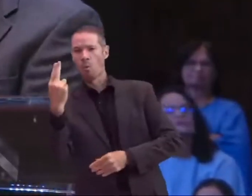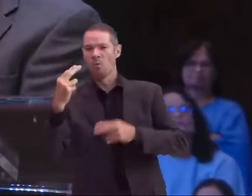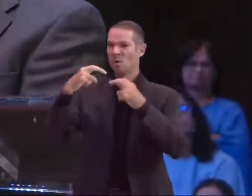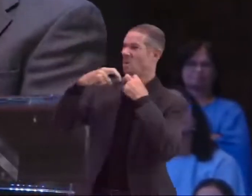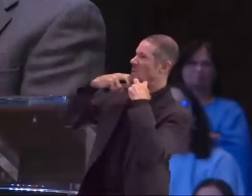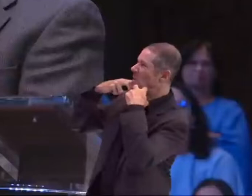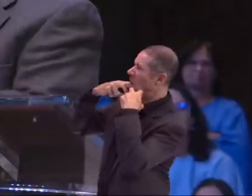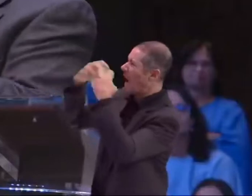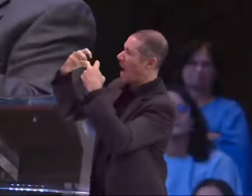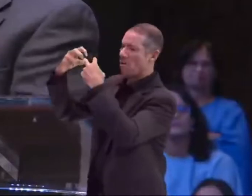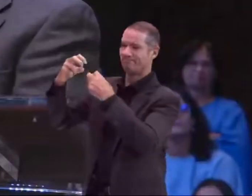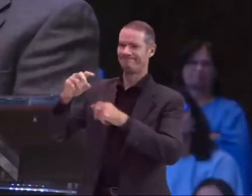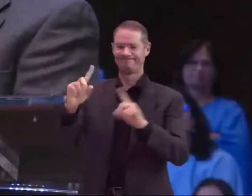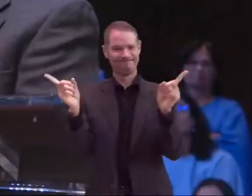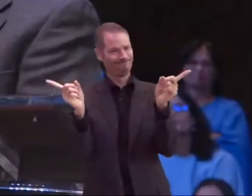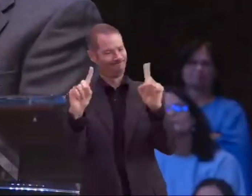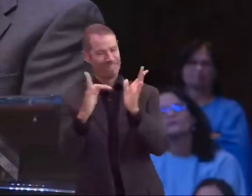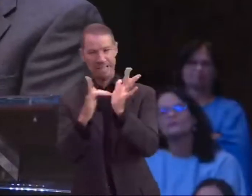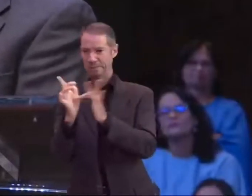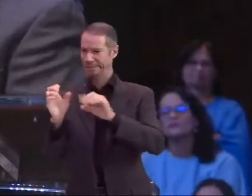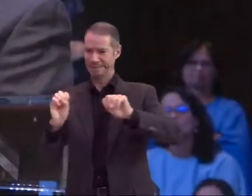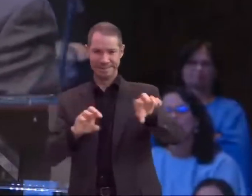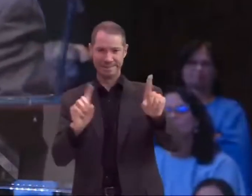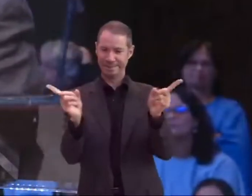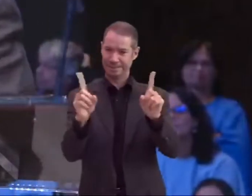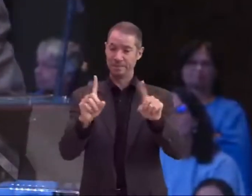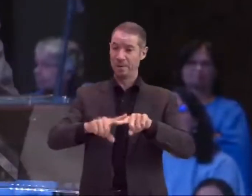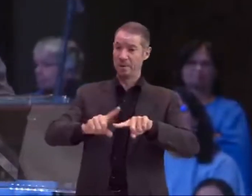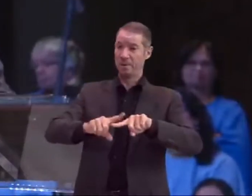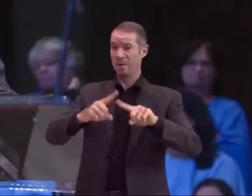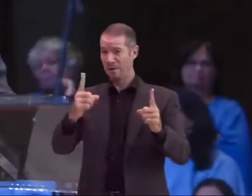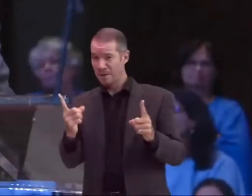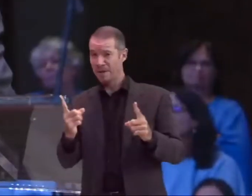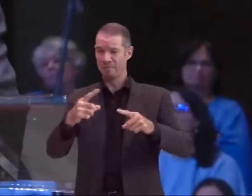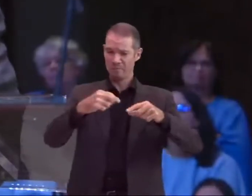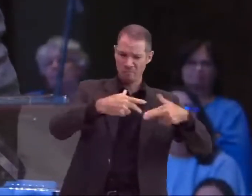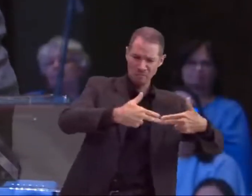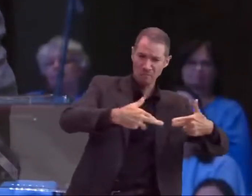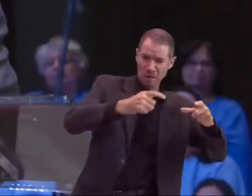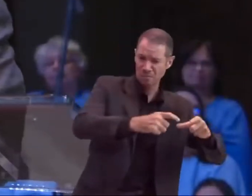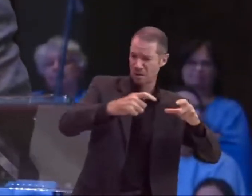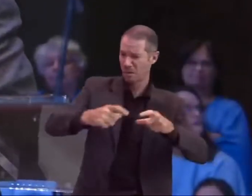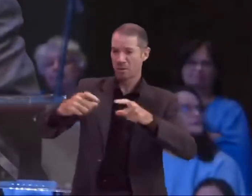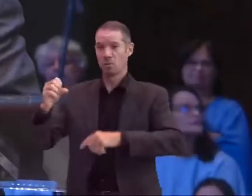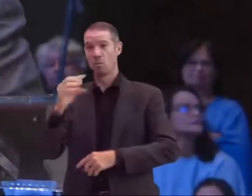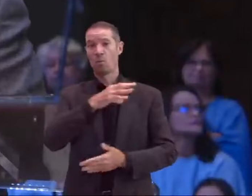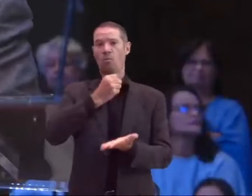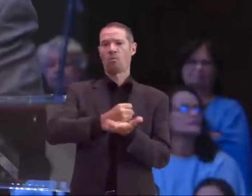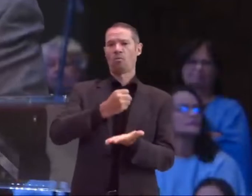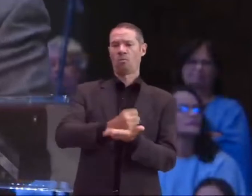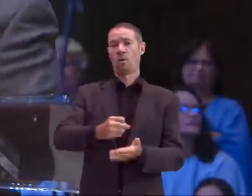voz alta, não é disso que Jesus está falando. Porque em vários lugares no Novo Testamento nós